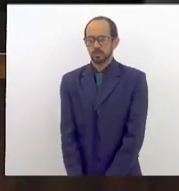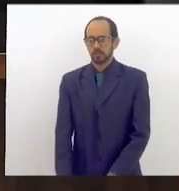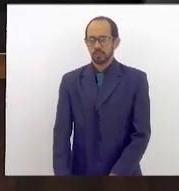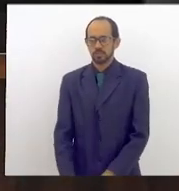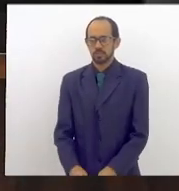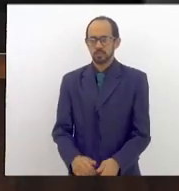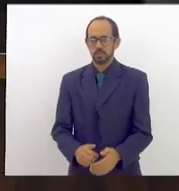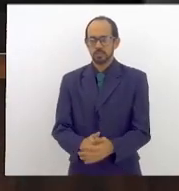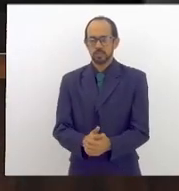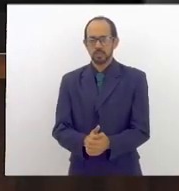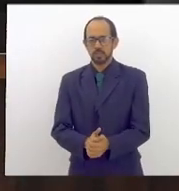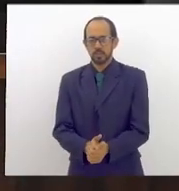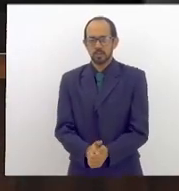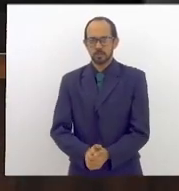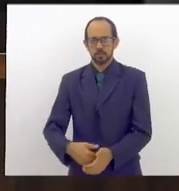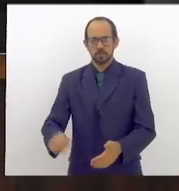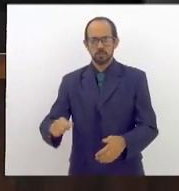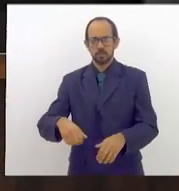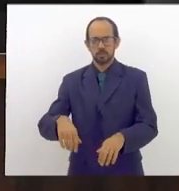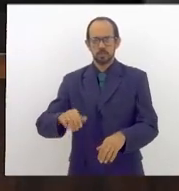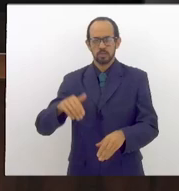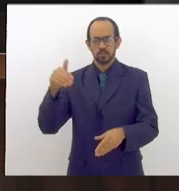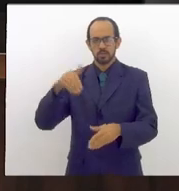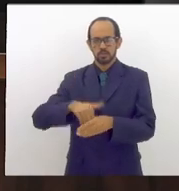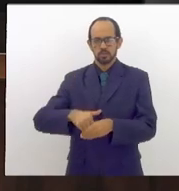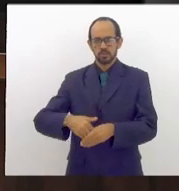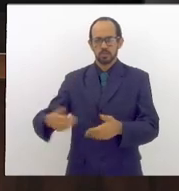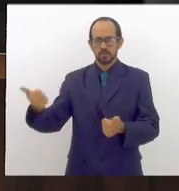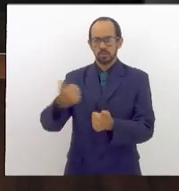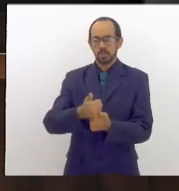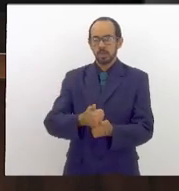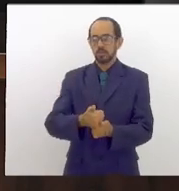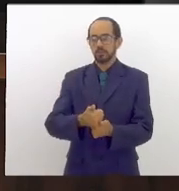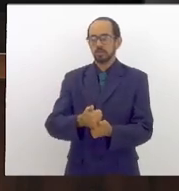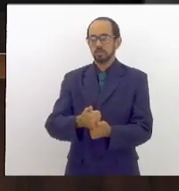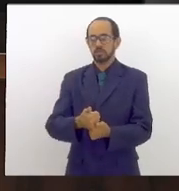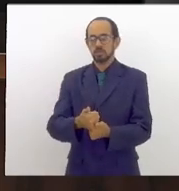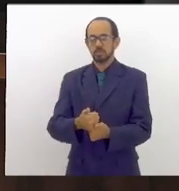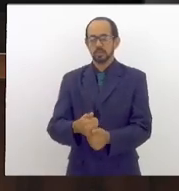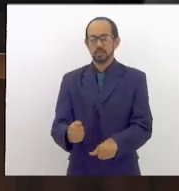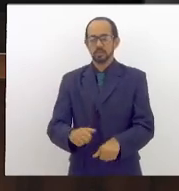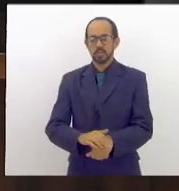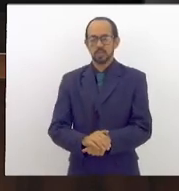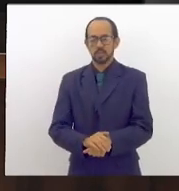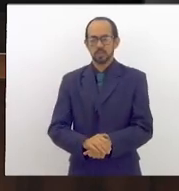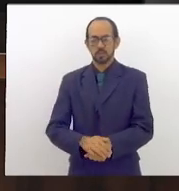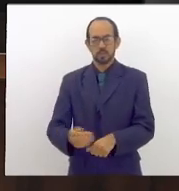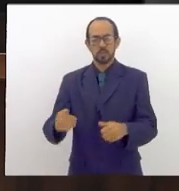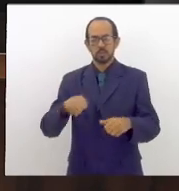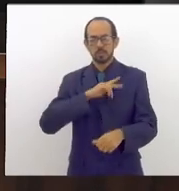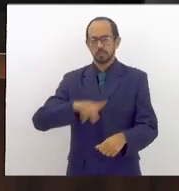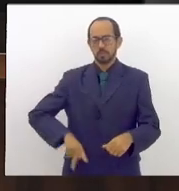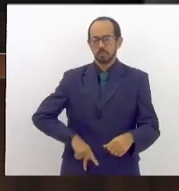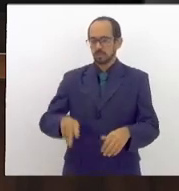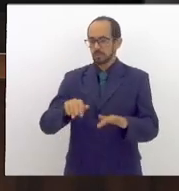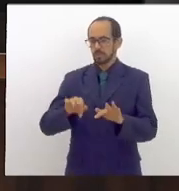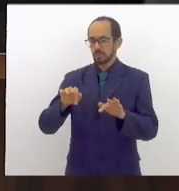os pareceres emitidos em votação substantivo conforme Afinal de redação que a presidência